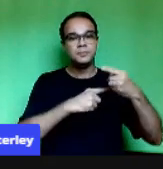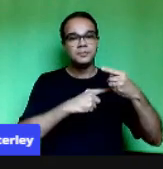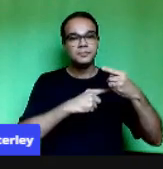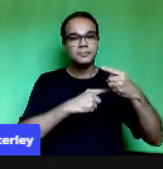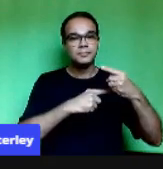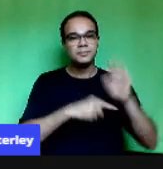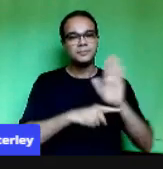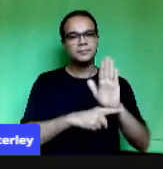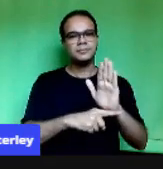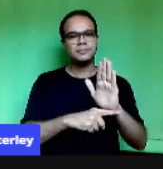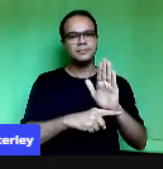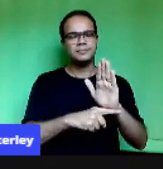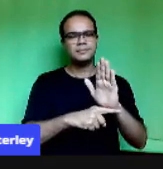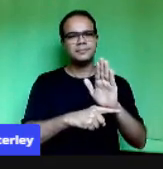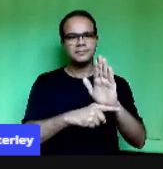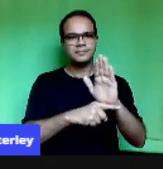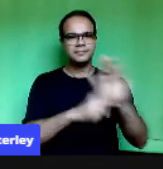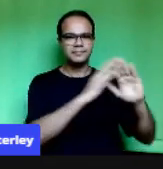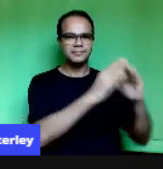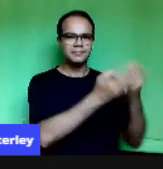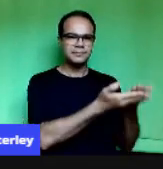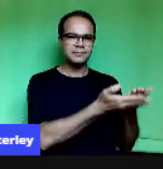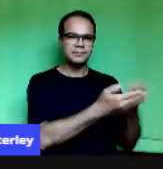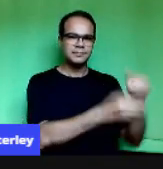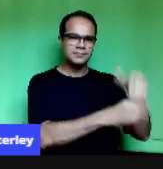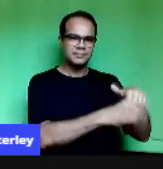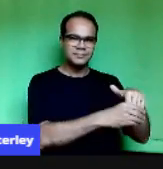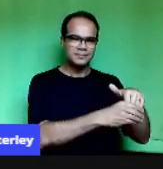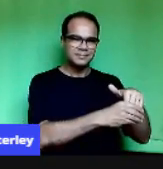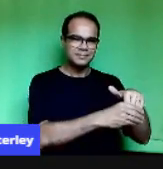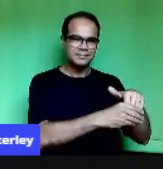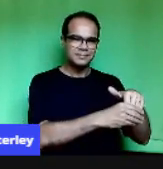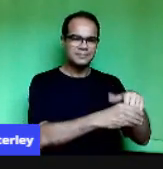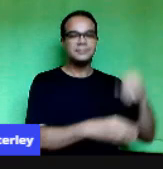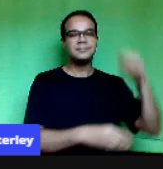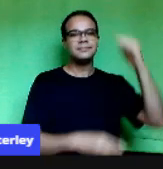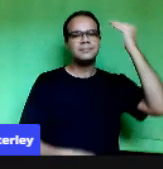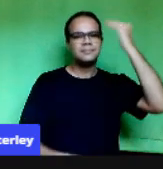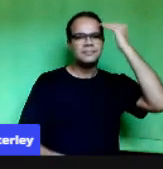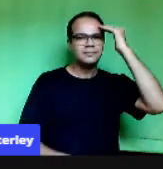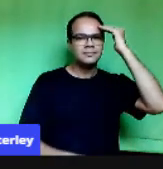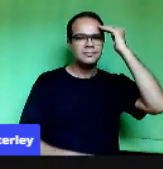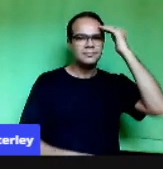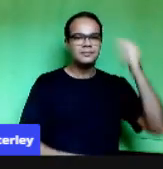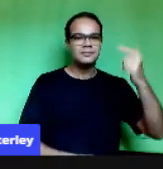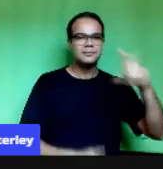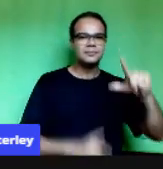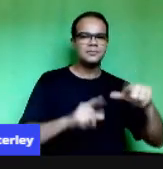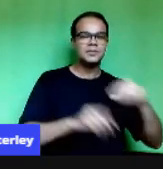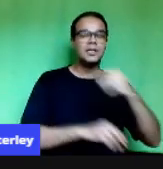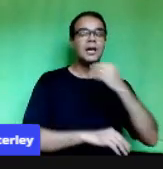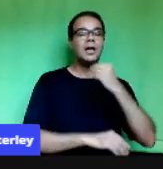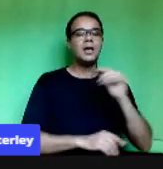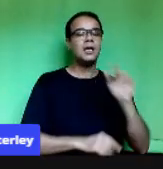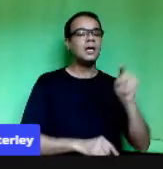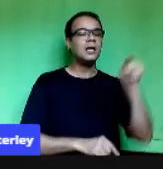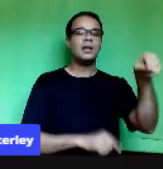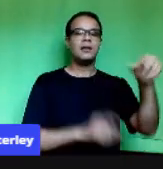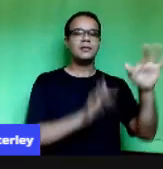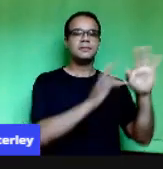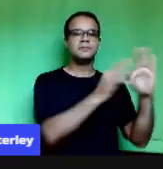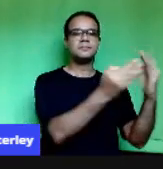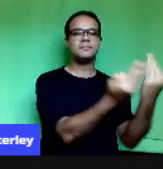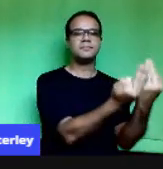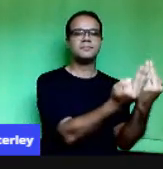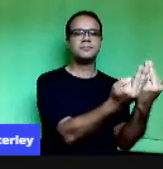outro, de entender a realidade do outro. E permite que nós conheçamos essas novas realidades. Por isso é